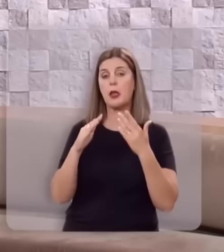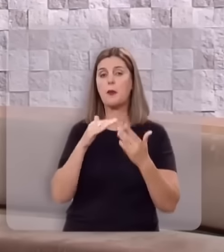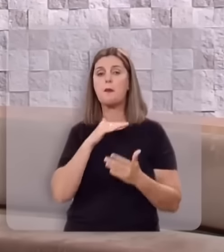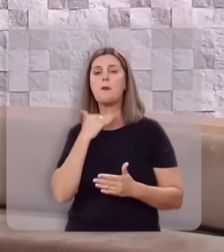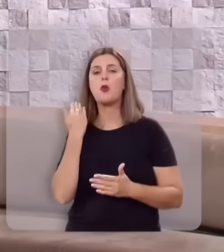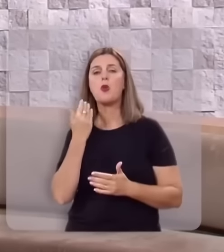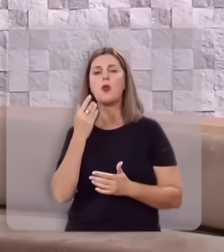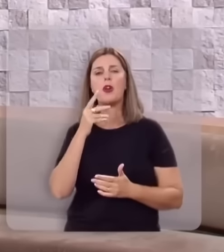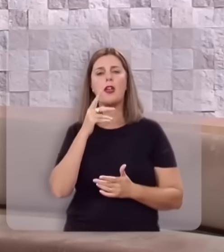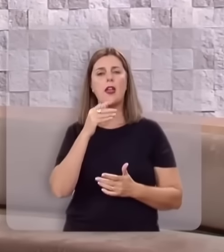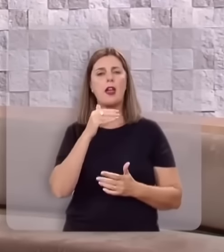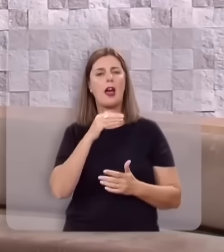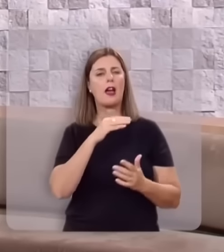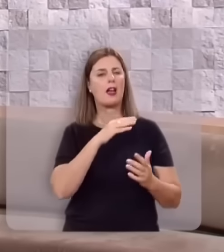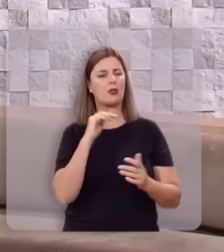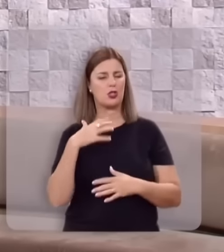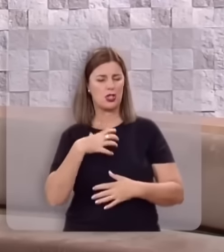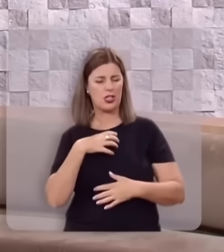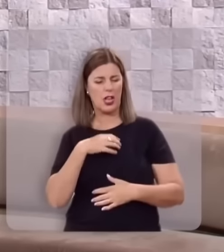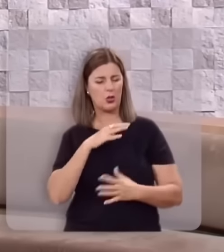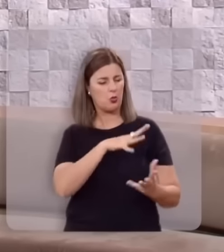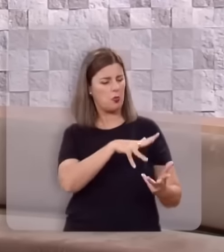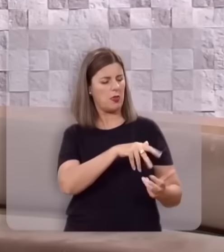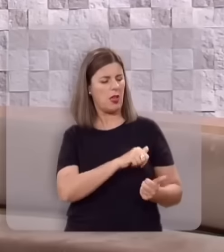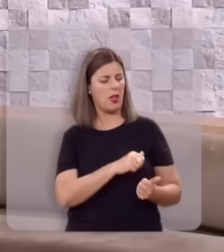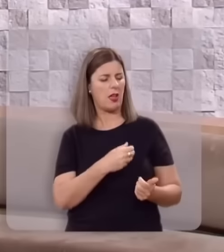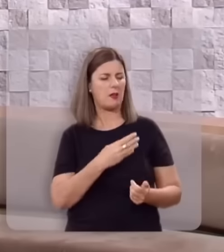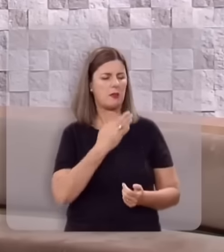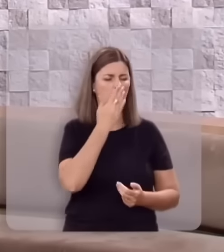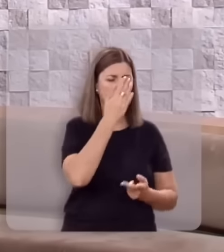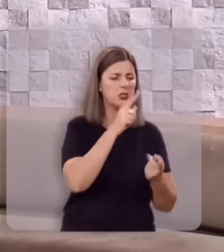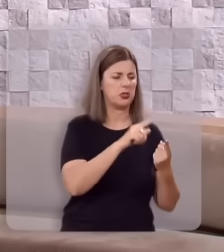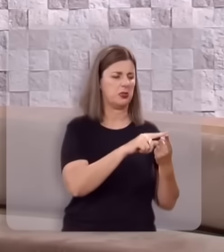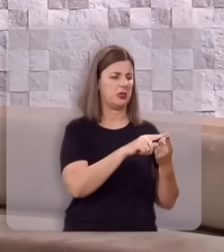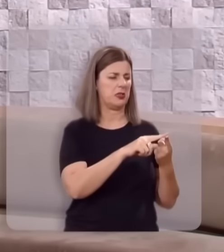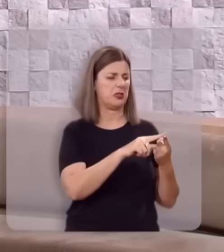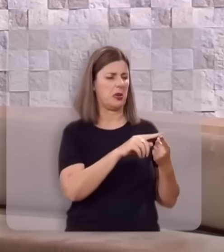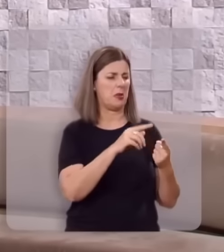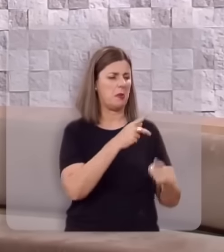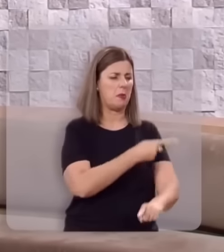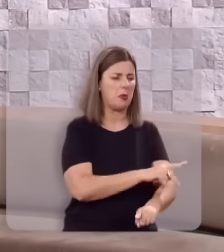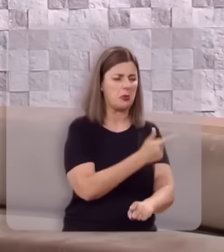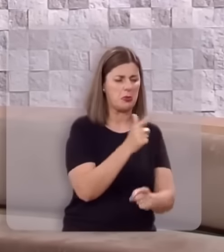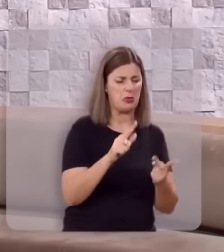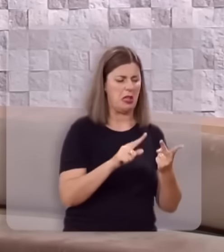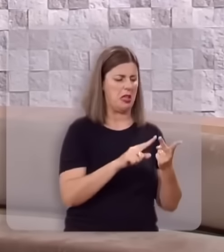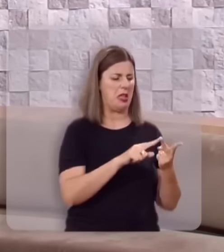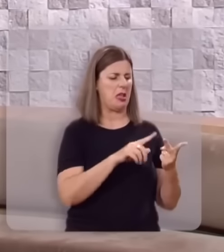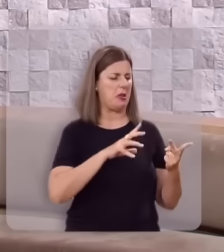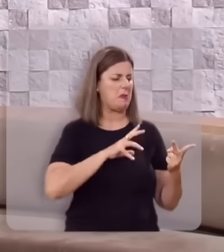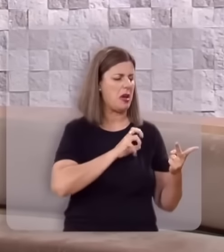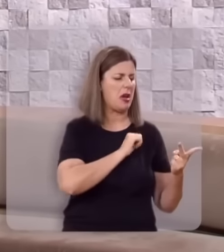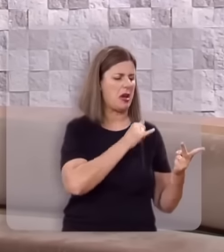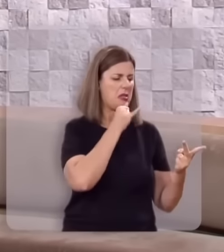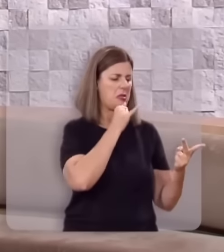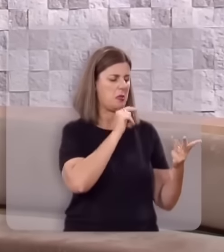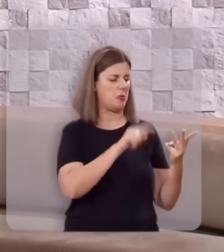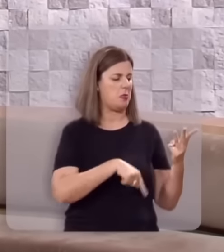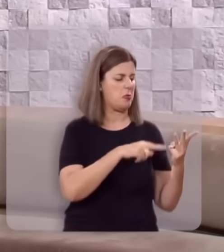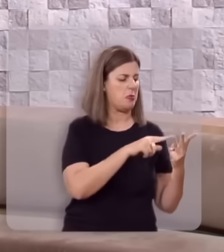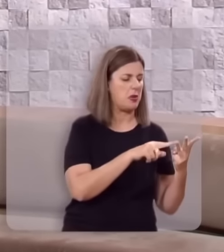natureza terrena e ele começa a citar prostituição impureza paixão